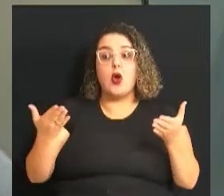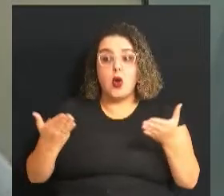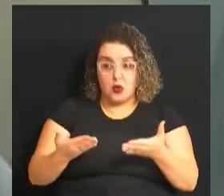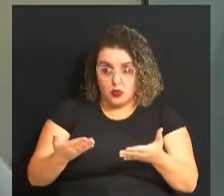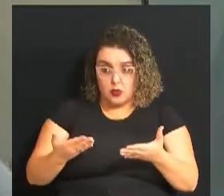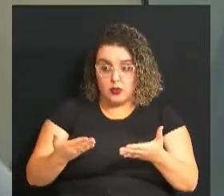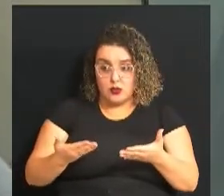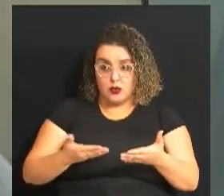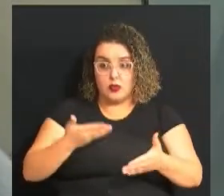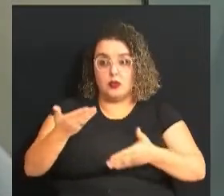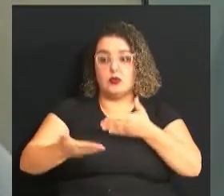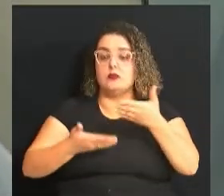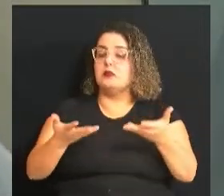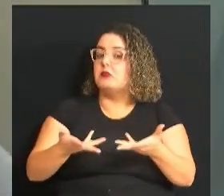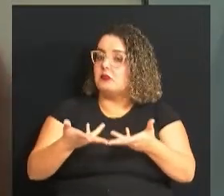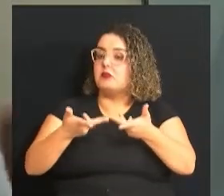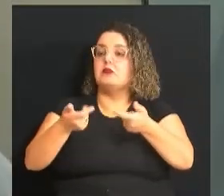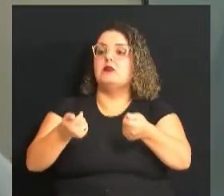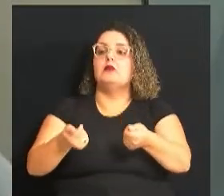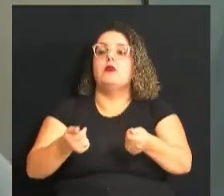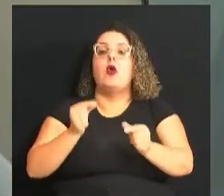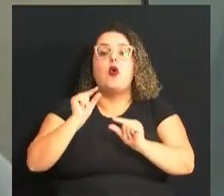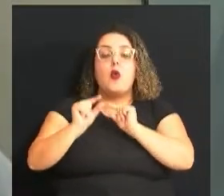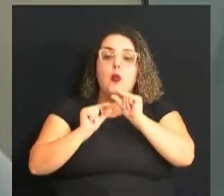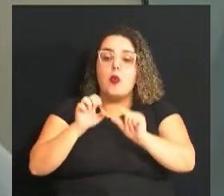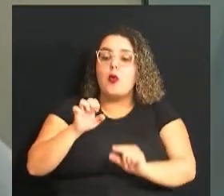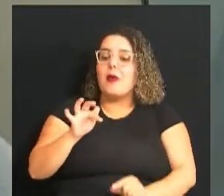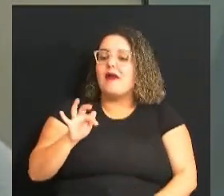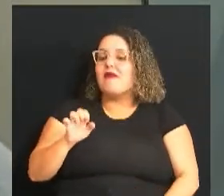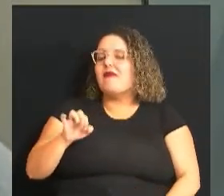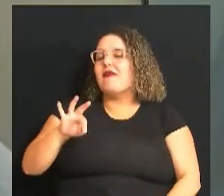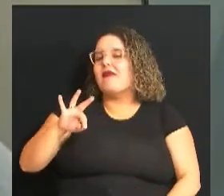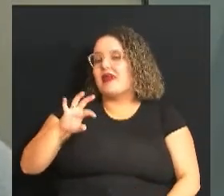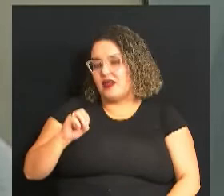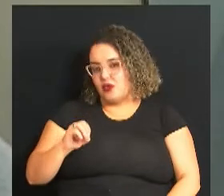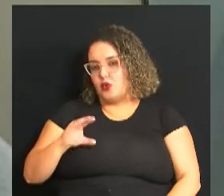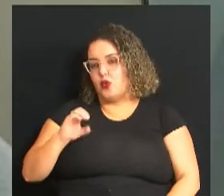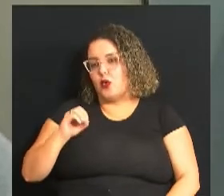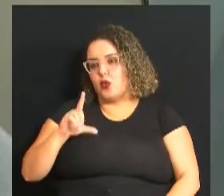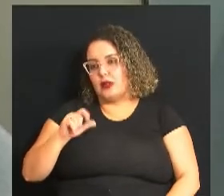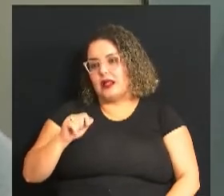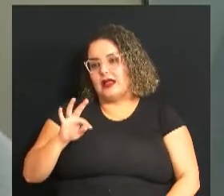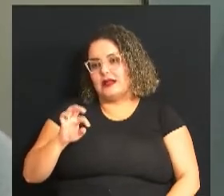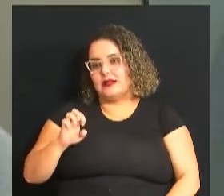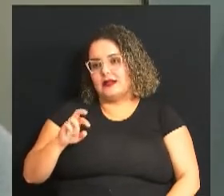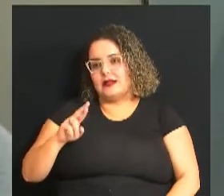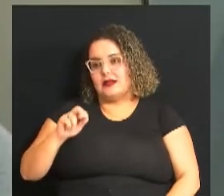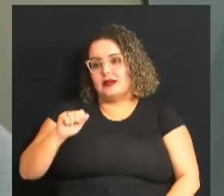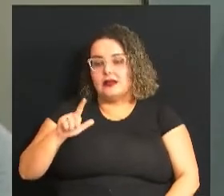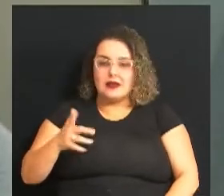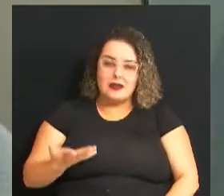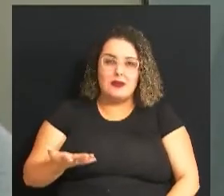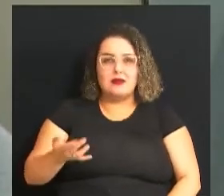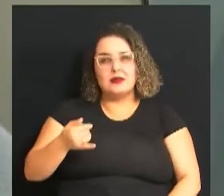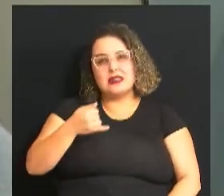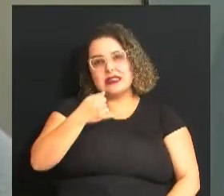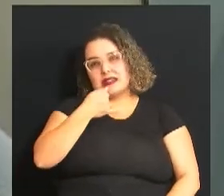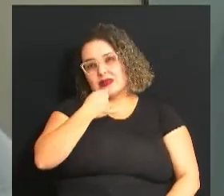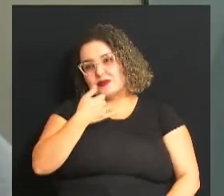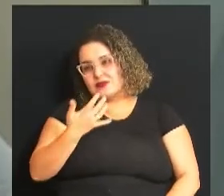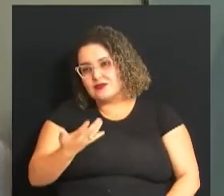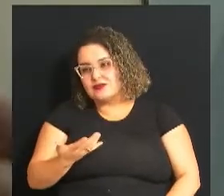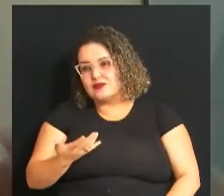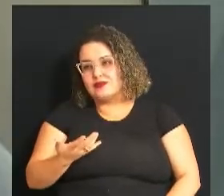tratamentos excelentes, com poucos efeitos colaterais, mas que infelizmente são medicamentos de